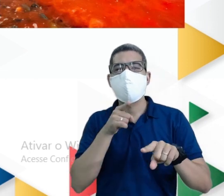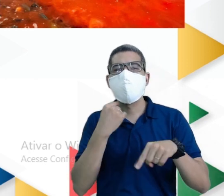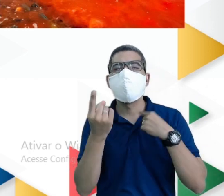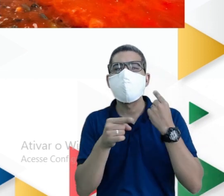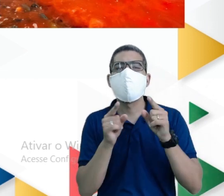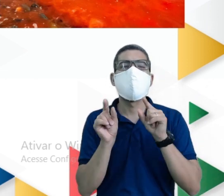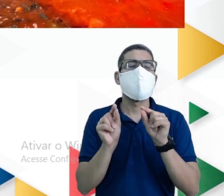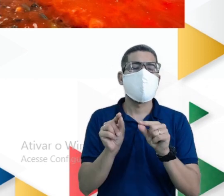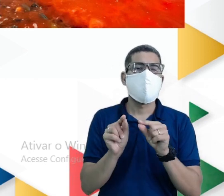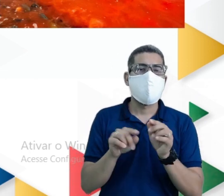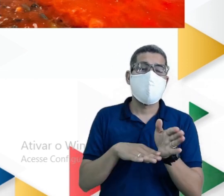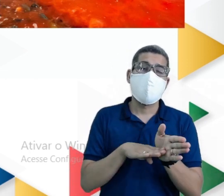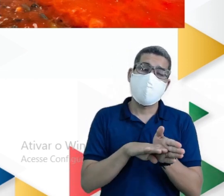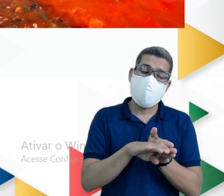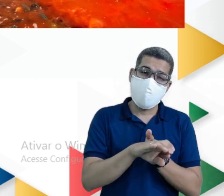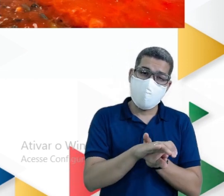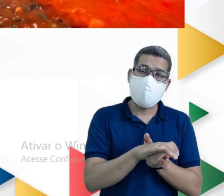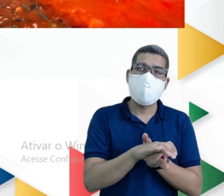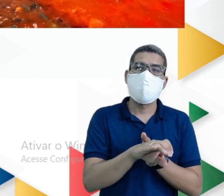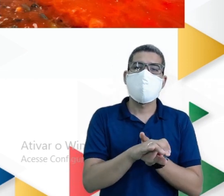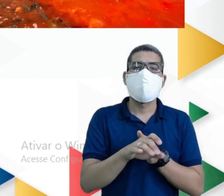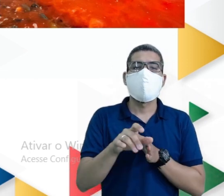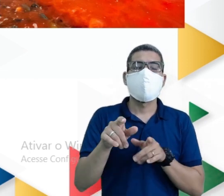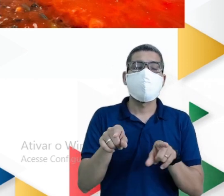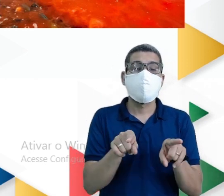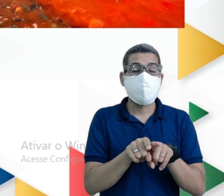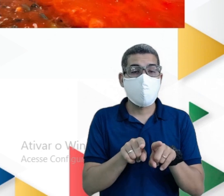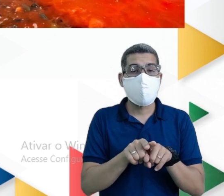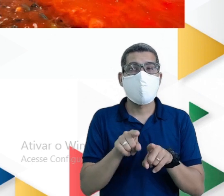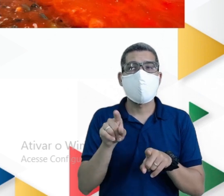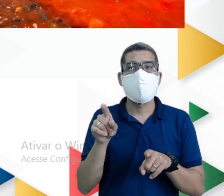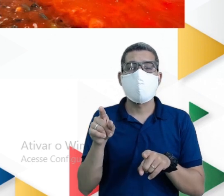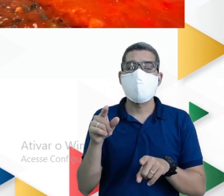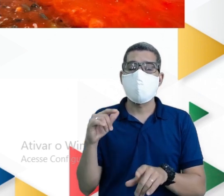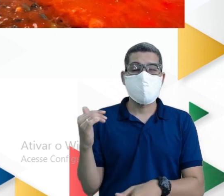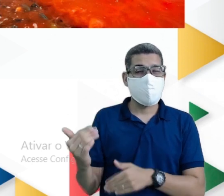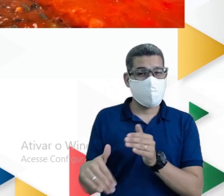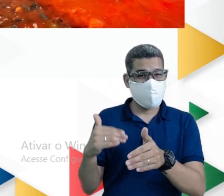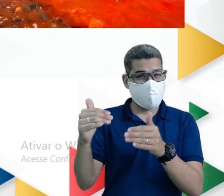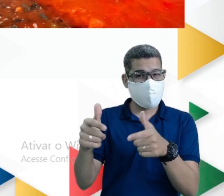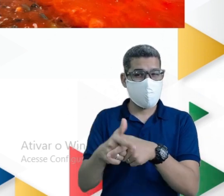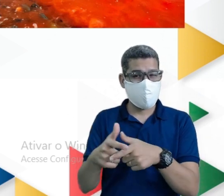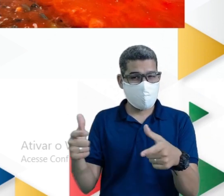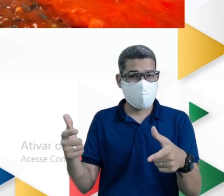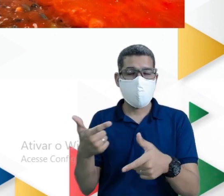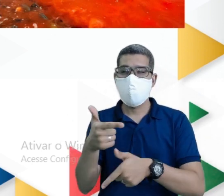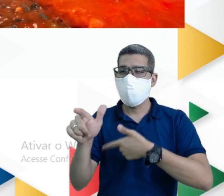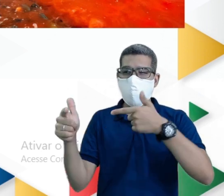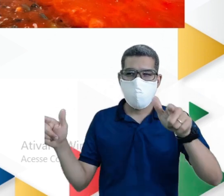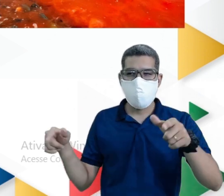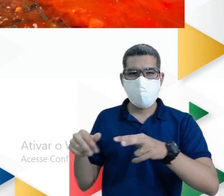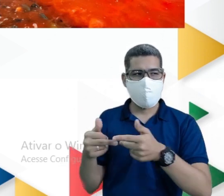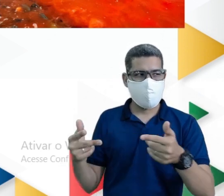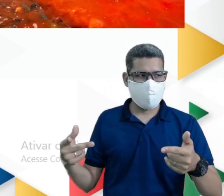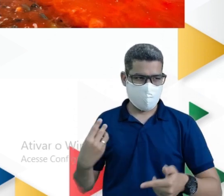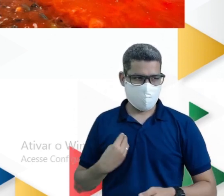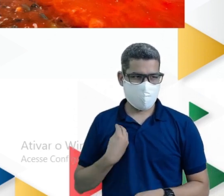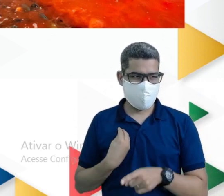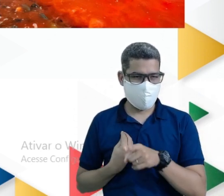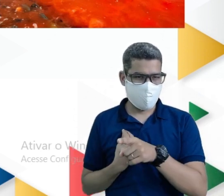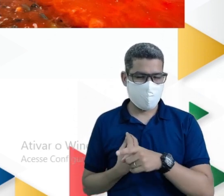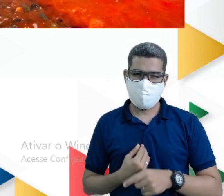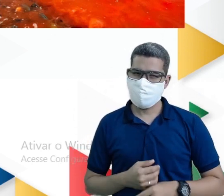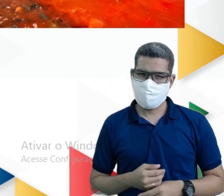certas bactérias e também vai inibir o crescimento e o desenvolvimento de outras espécies nessa região.